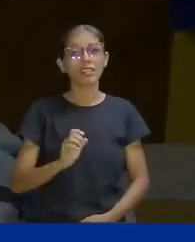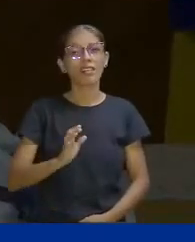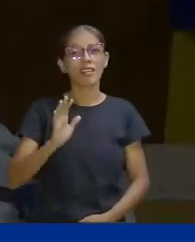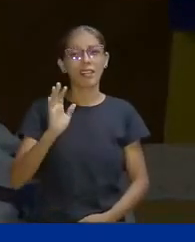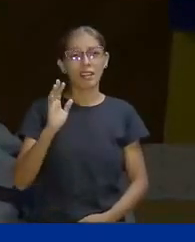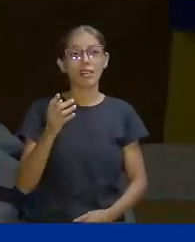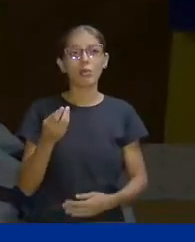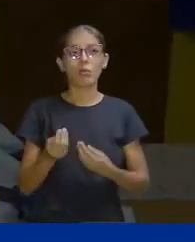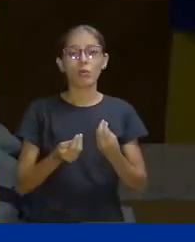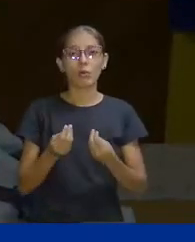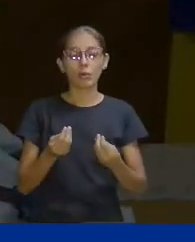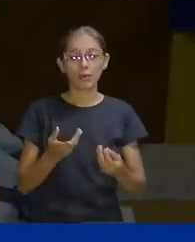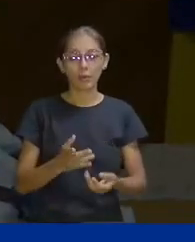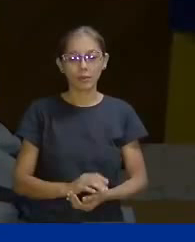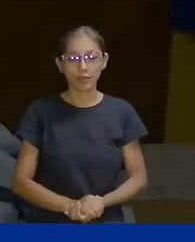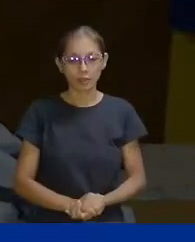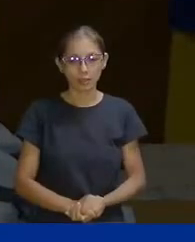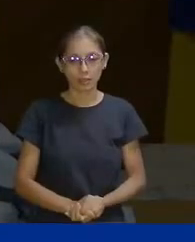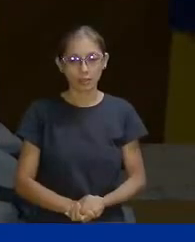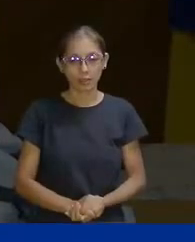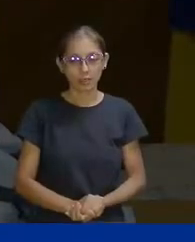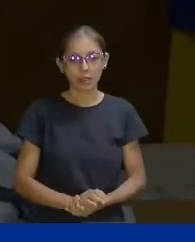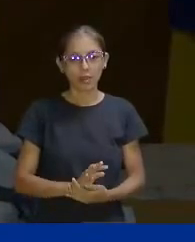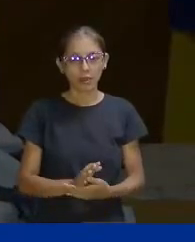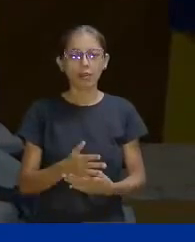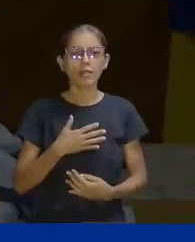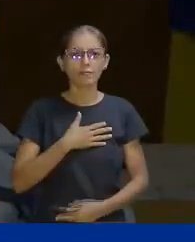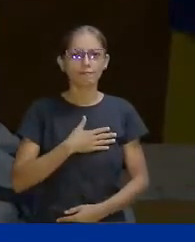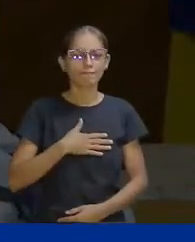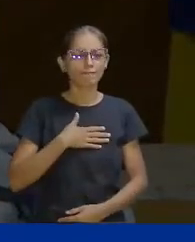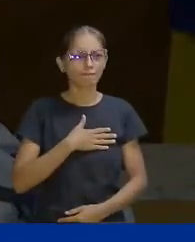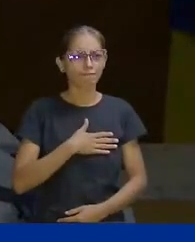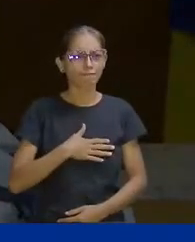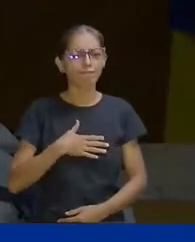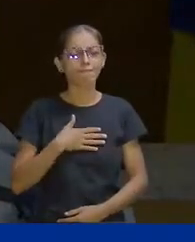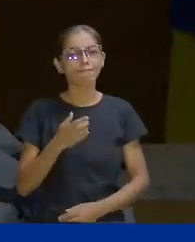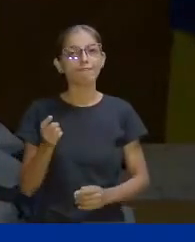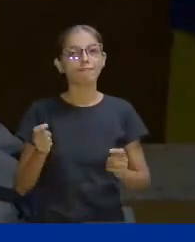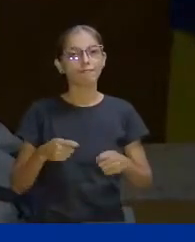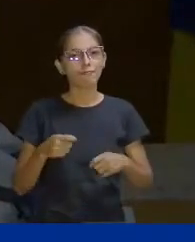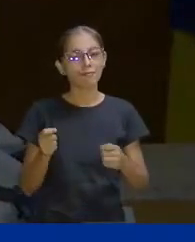para nós é tão custoso, e isso que para nós